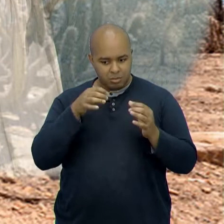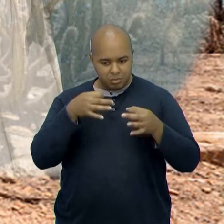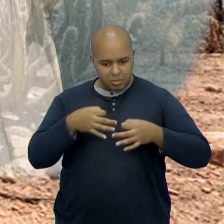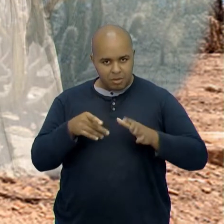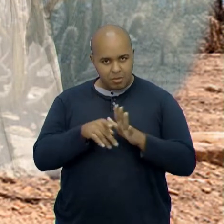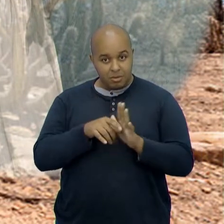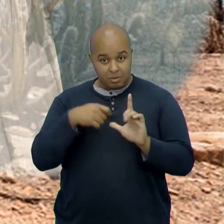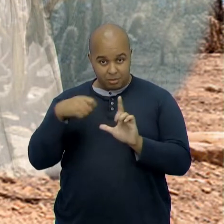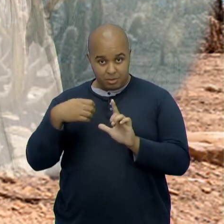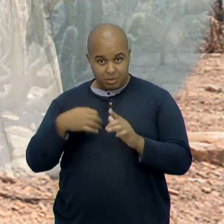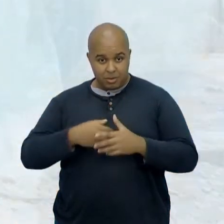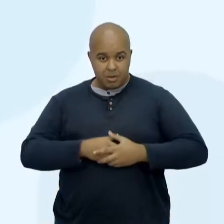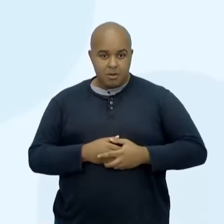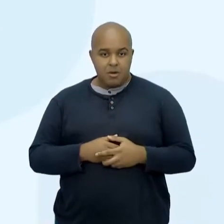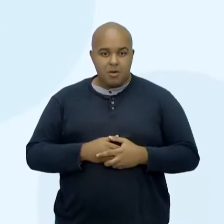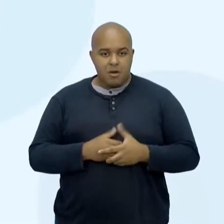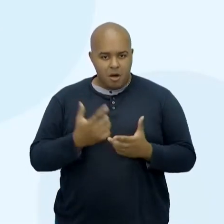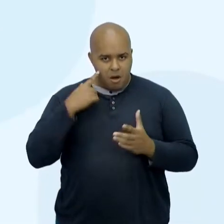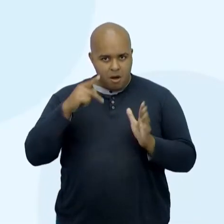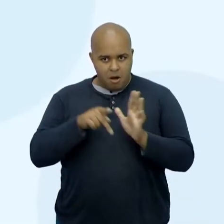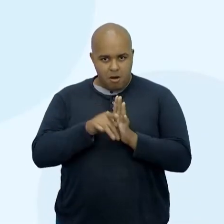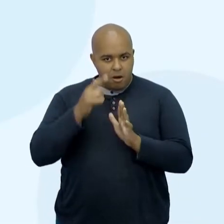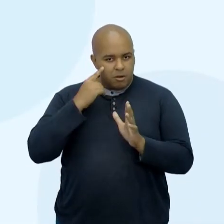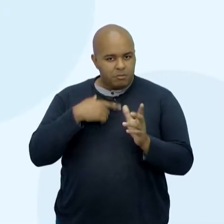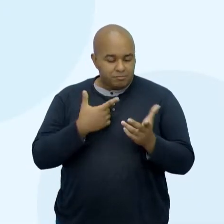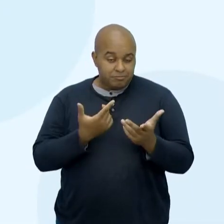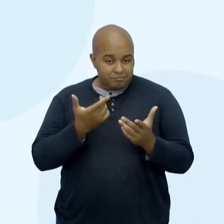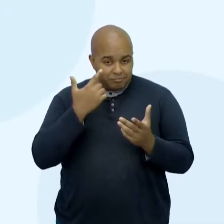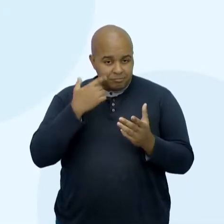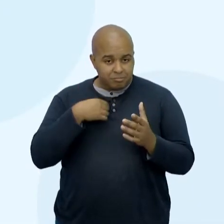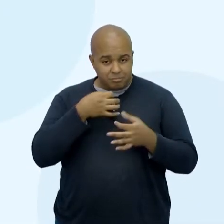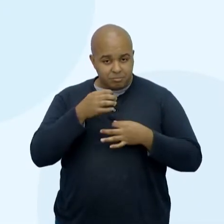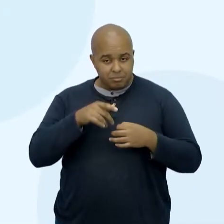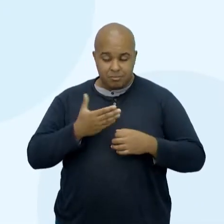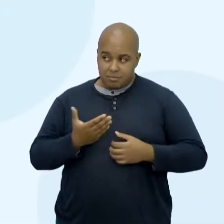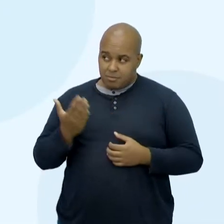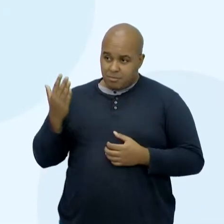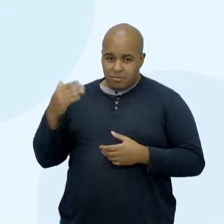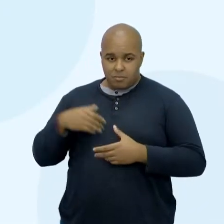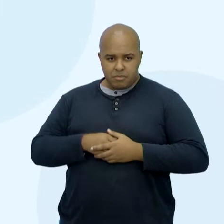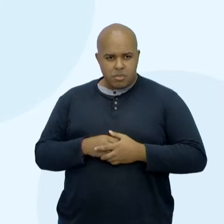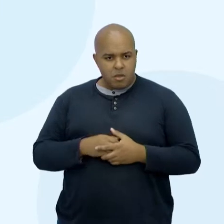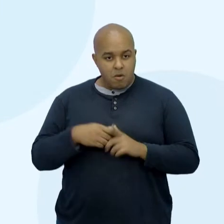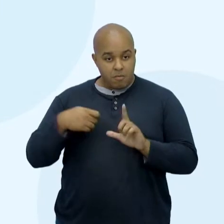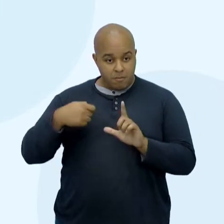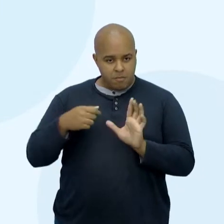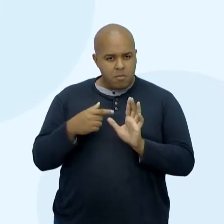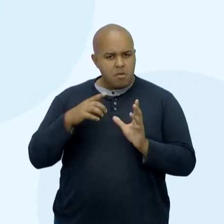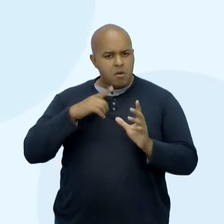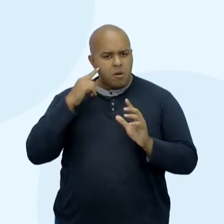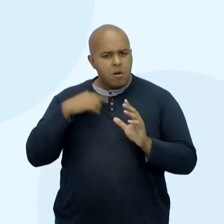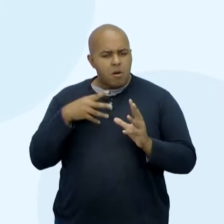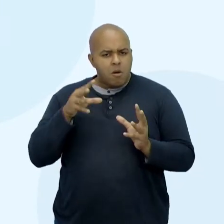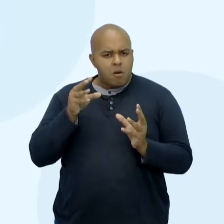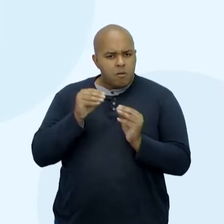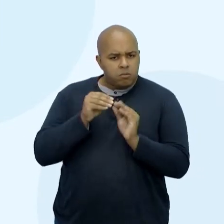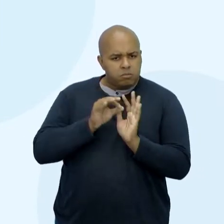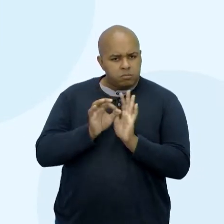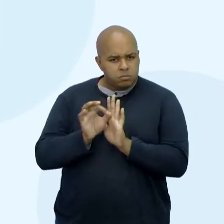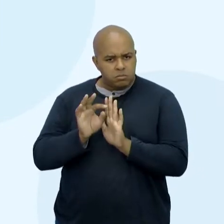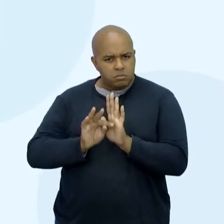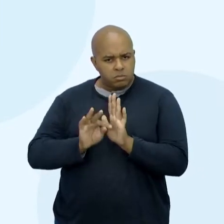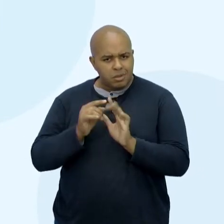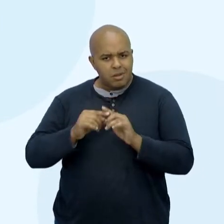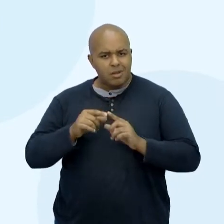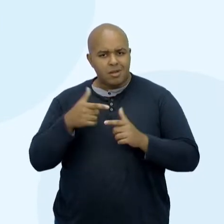de gravação, tá bom? É para vender o peixe. Vamos lá, então o nosso argumento é esse aí, ó. O vídeo consiste numa resenha